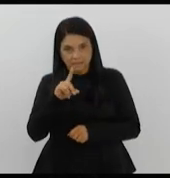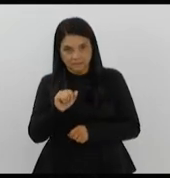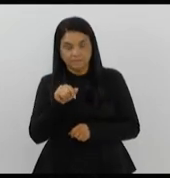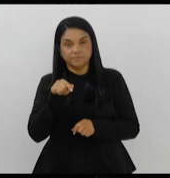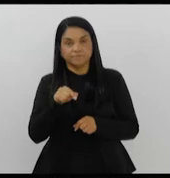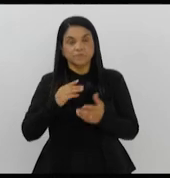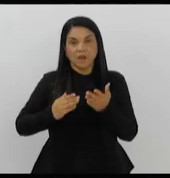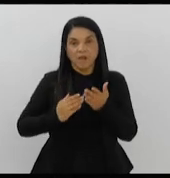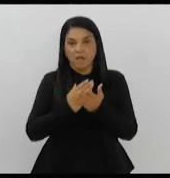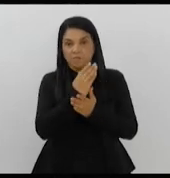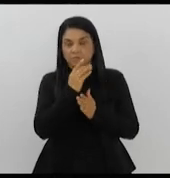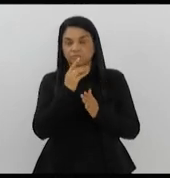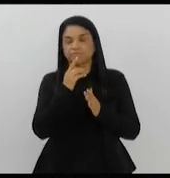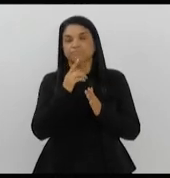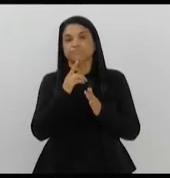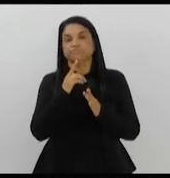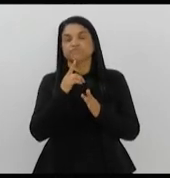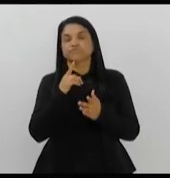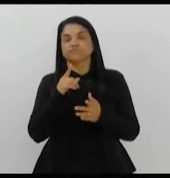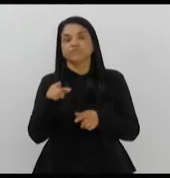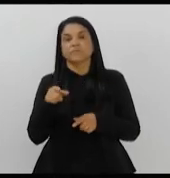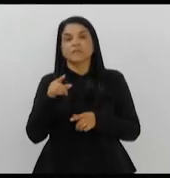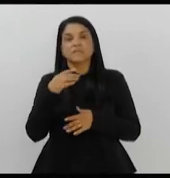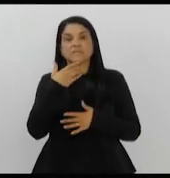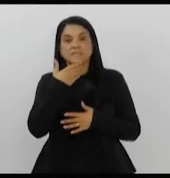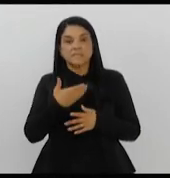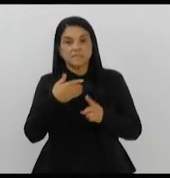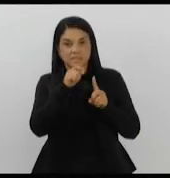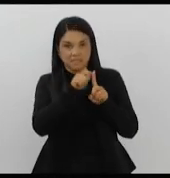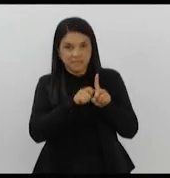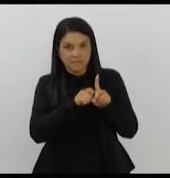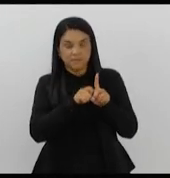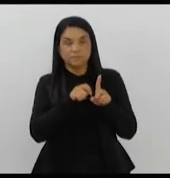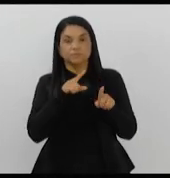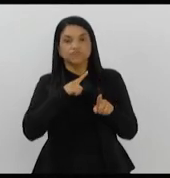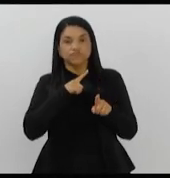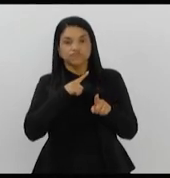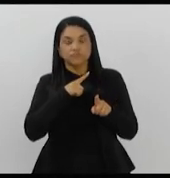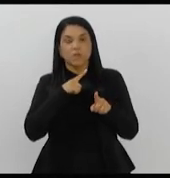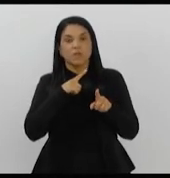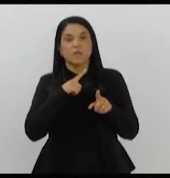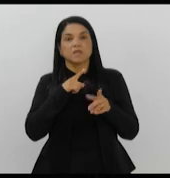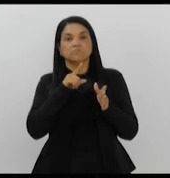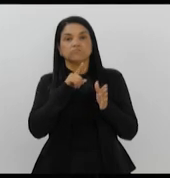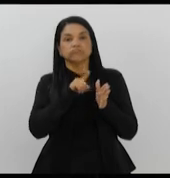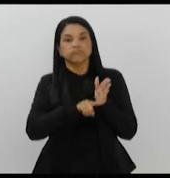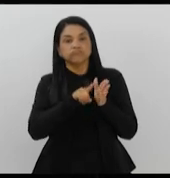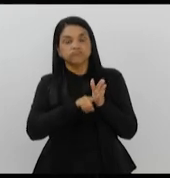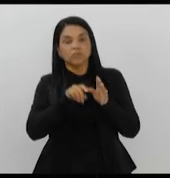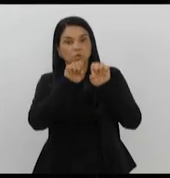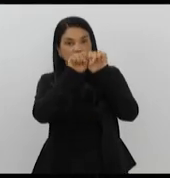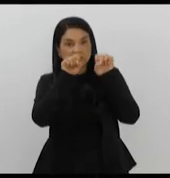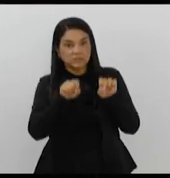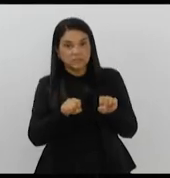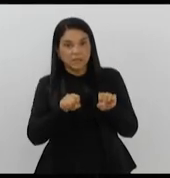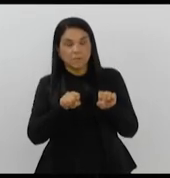em dezembro, existe sob tributo o preceito constitucional do sistema